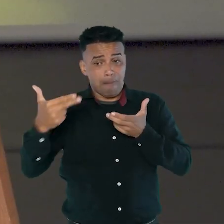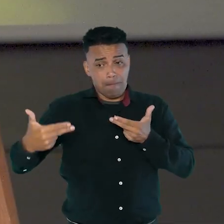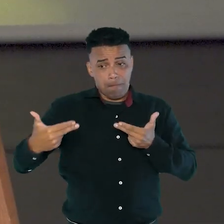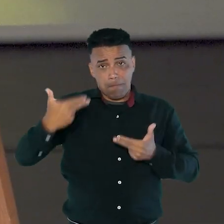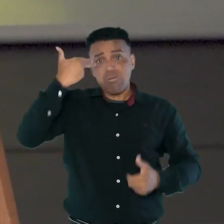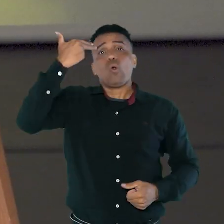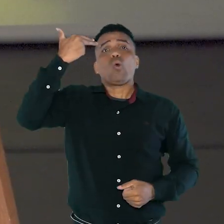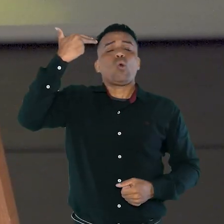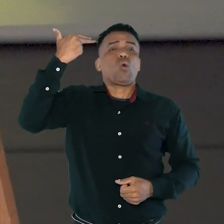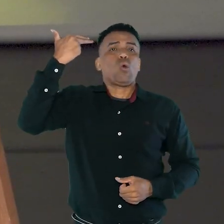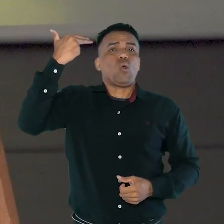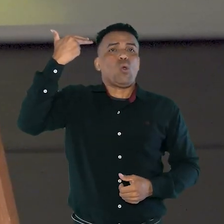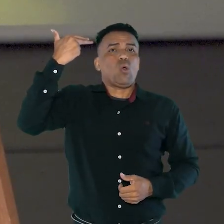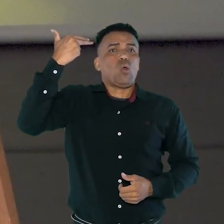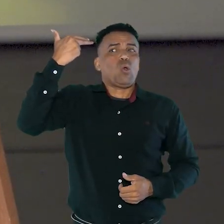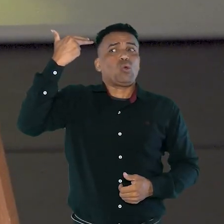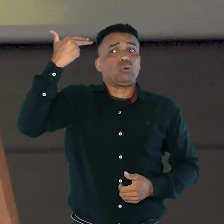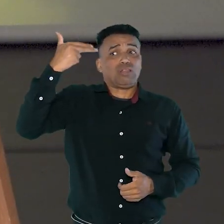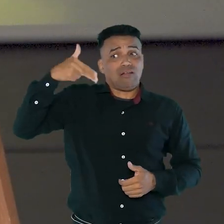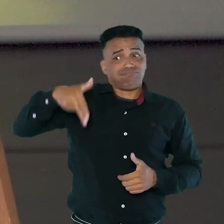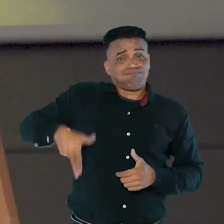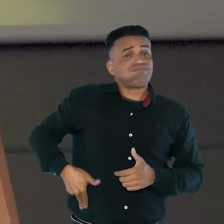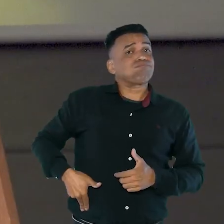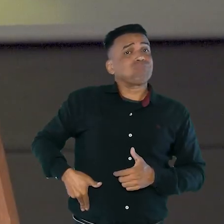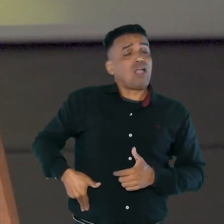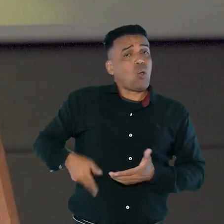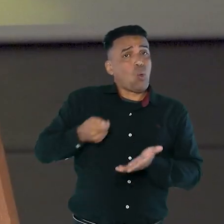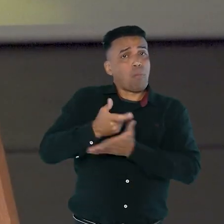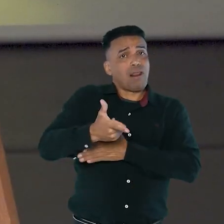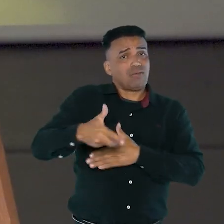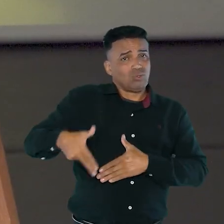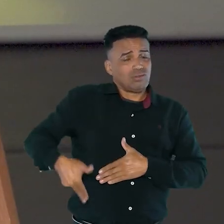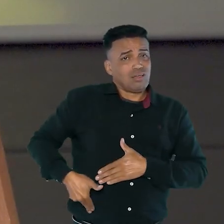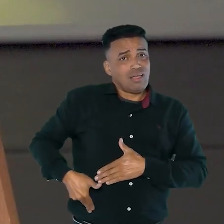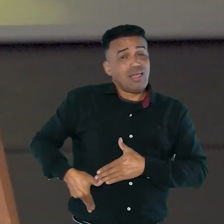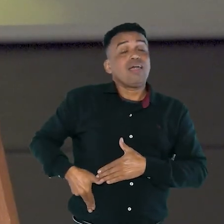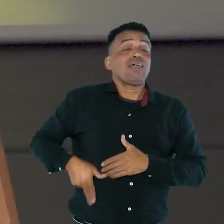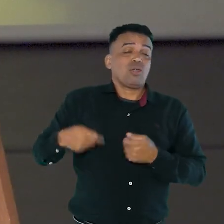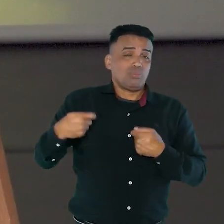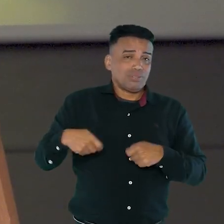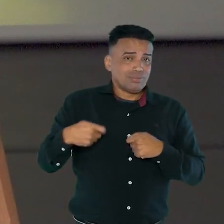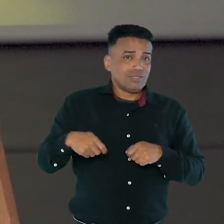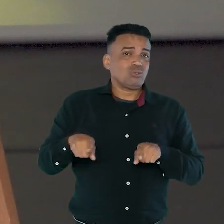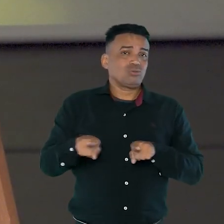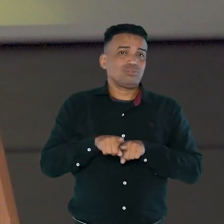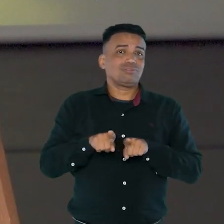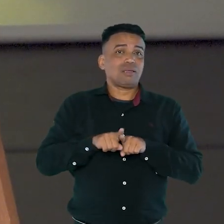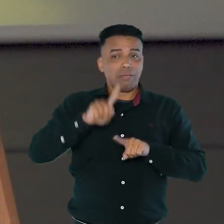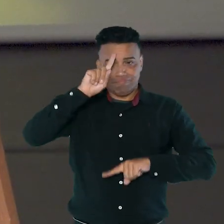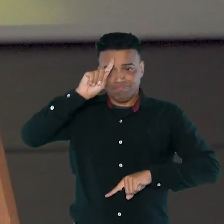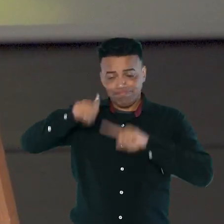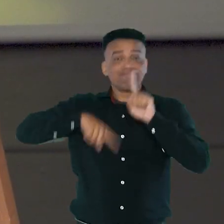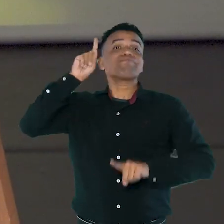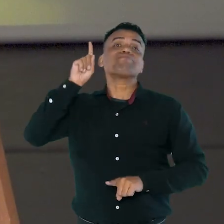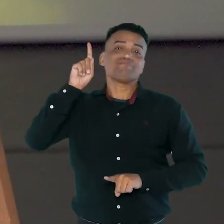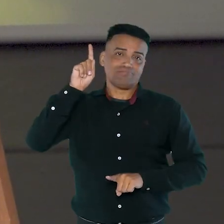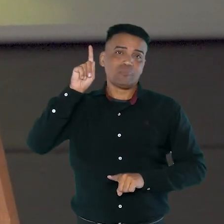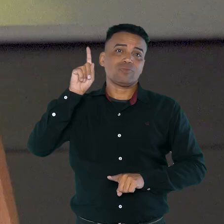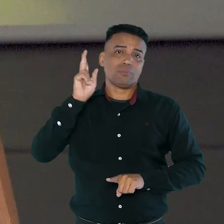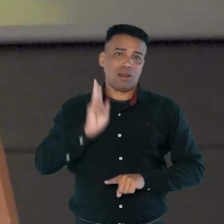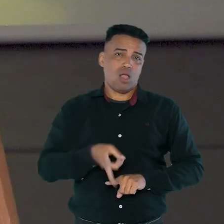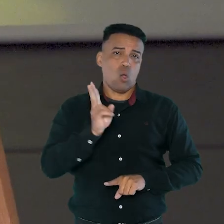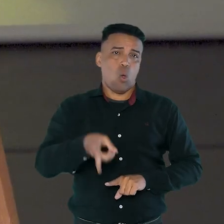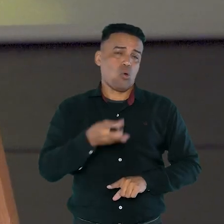fim e está se armando, eu preciso me instrumentalizar também para me manter viva,